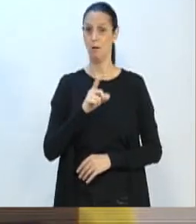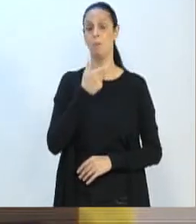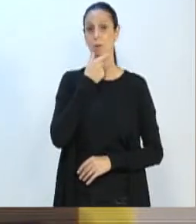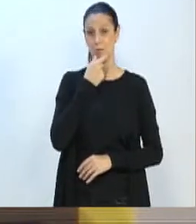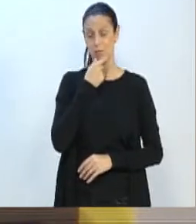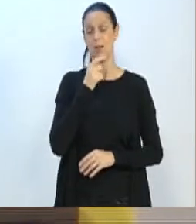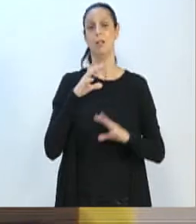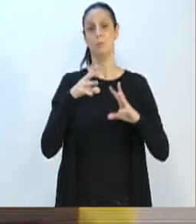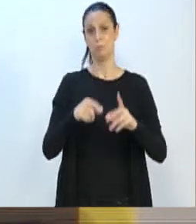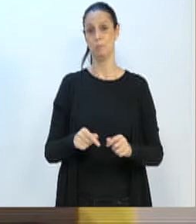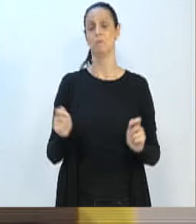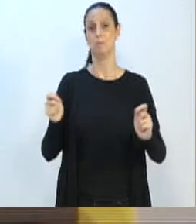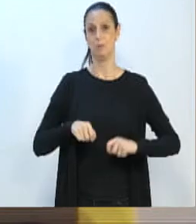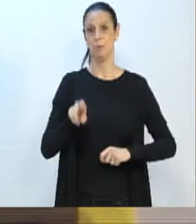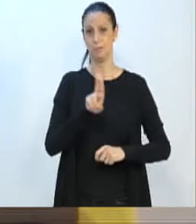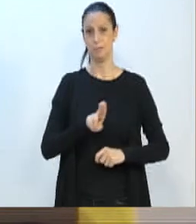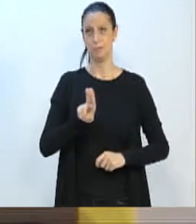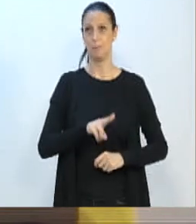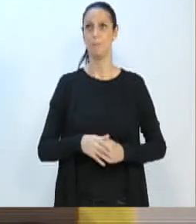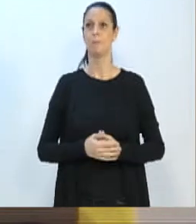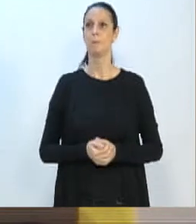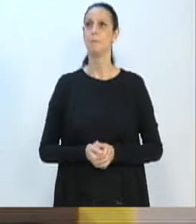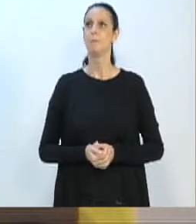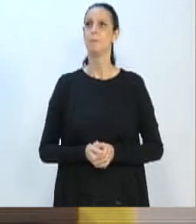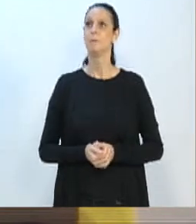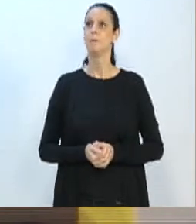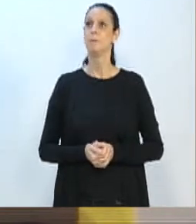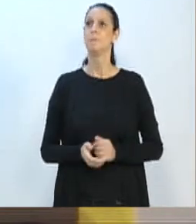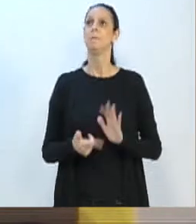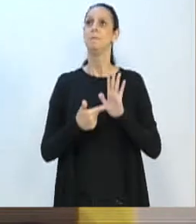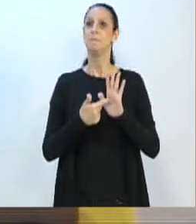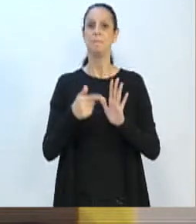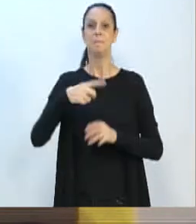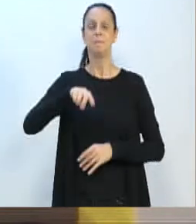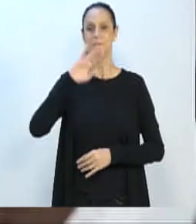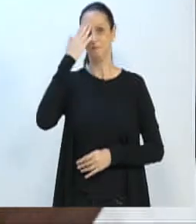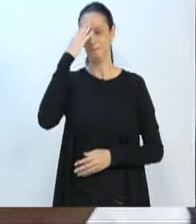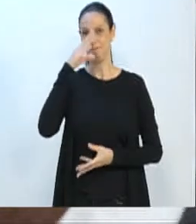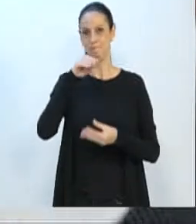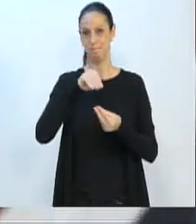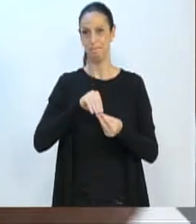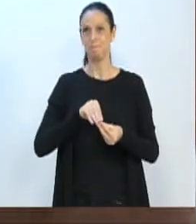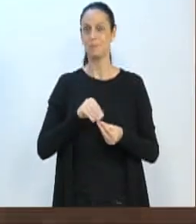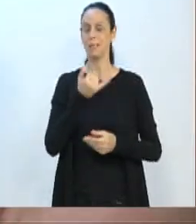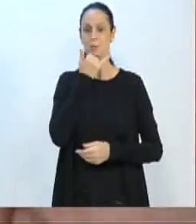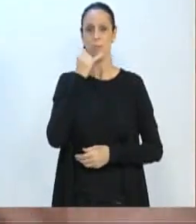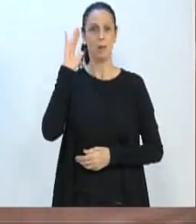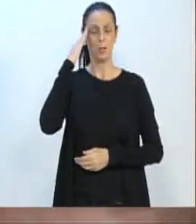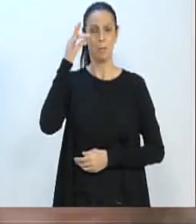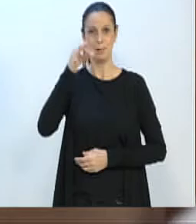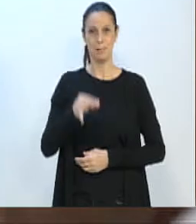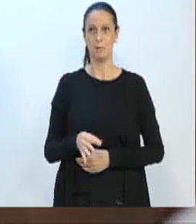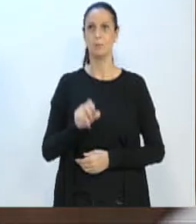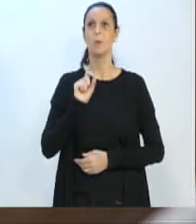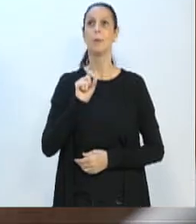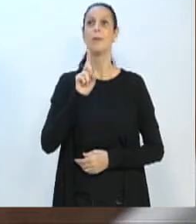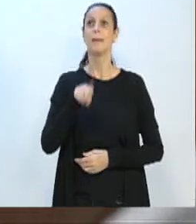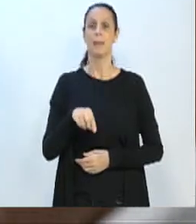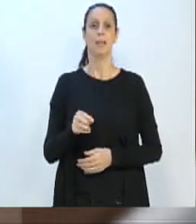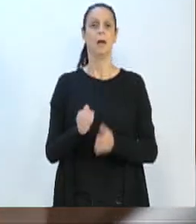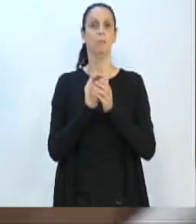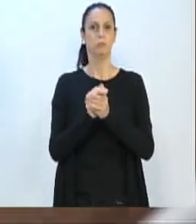também. Eu vou, só para a compreensão, mostrar o que é. É um cubo